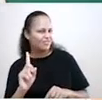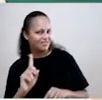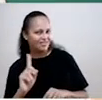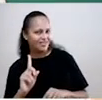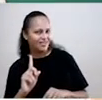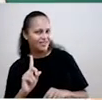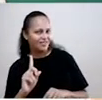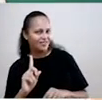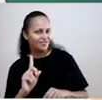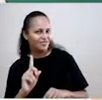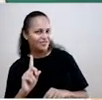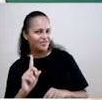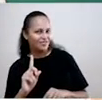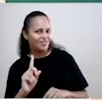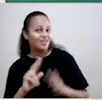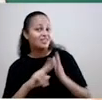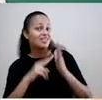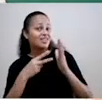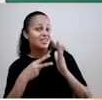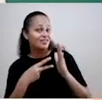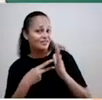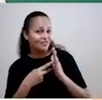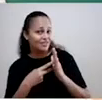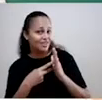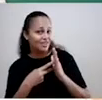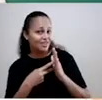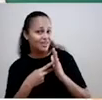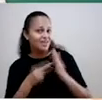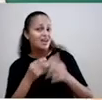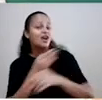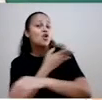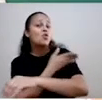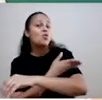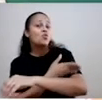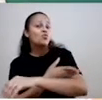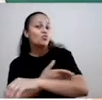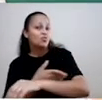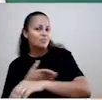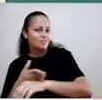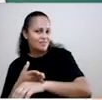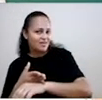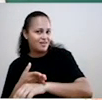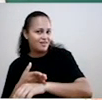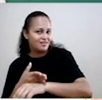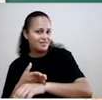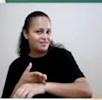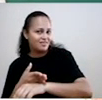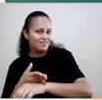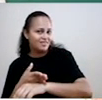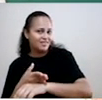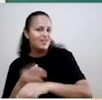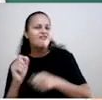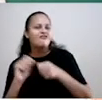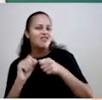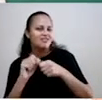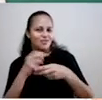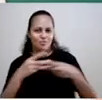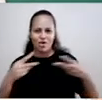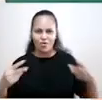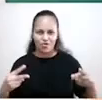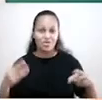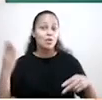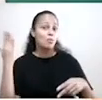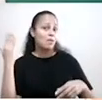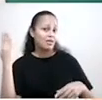não. Used to significa costumava. É exatamente isso. Costumava no sentido de costumava fazer